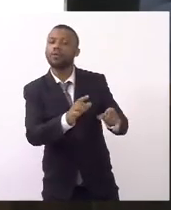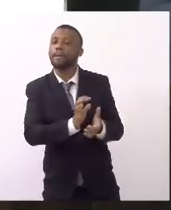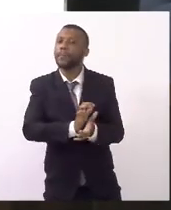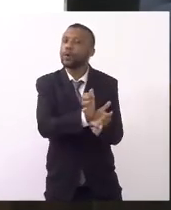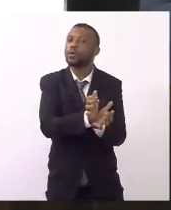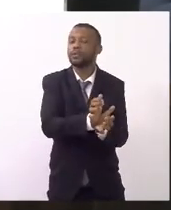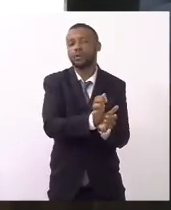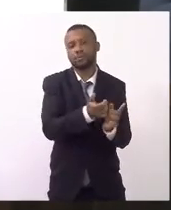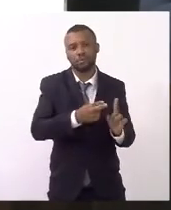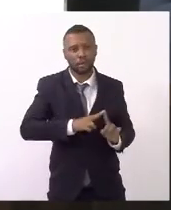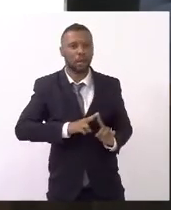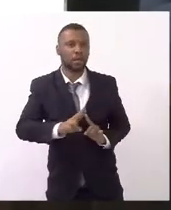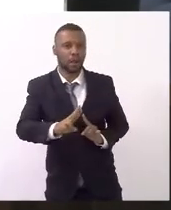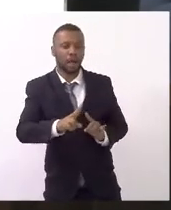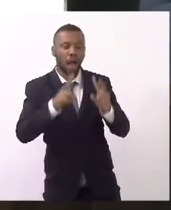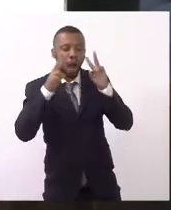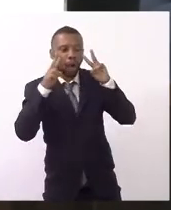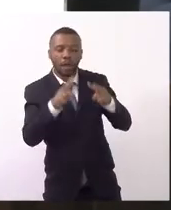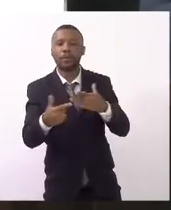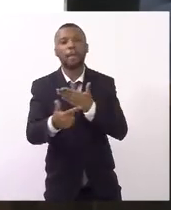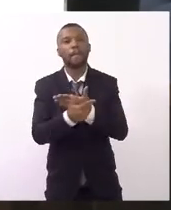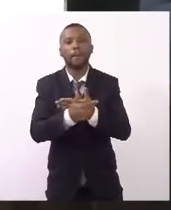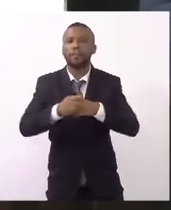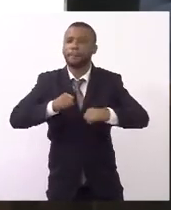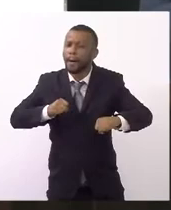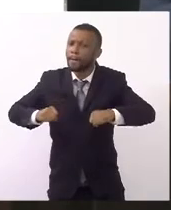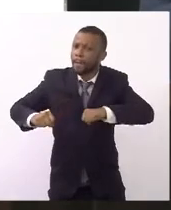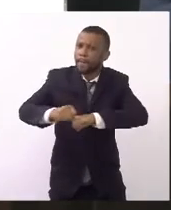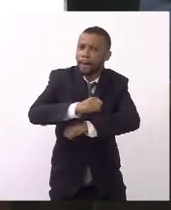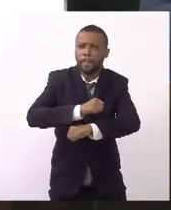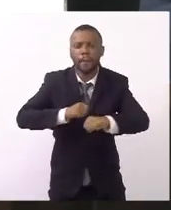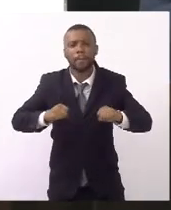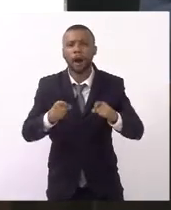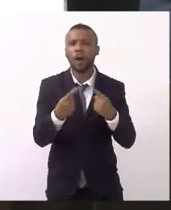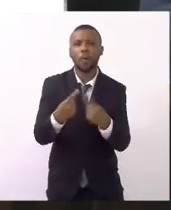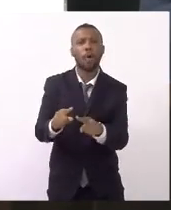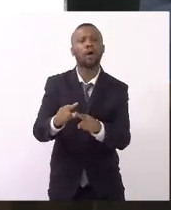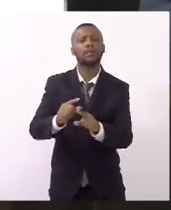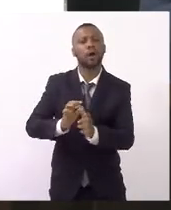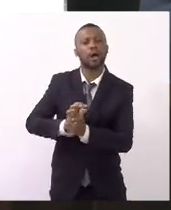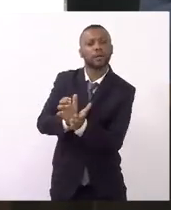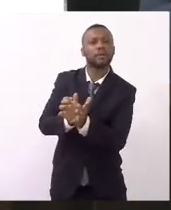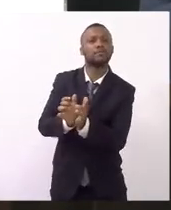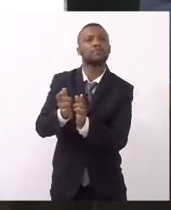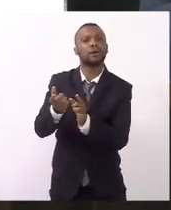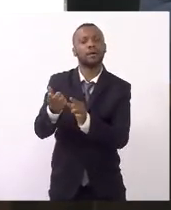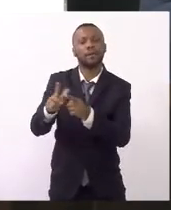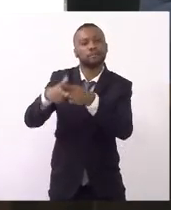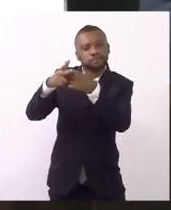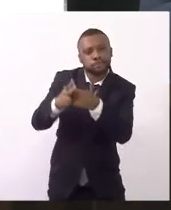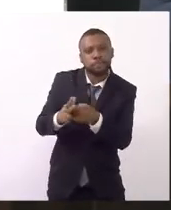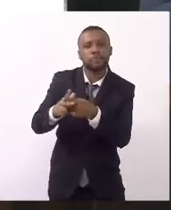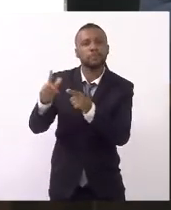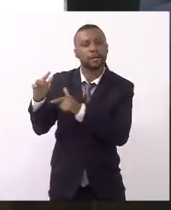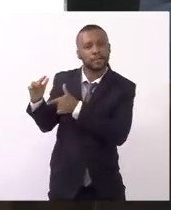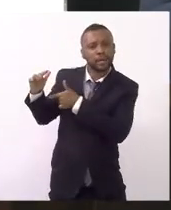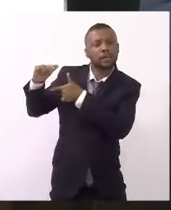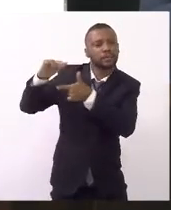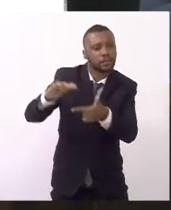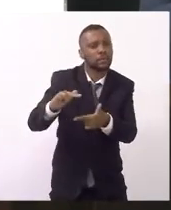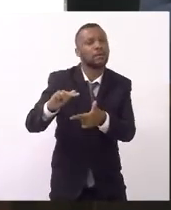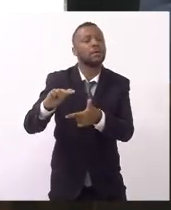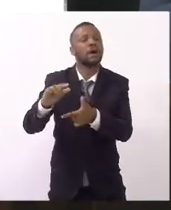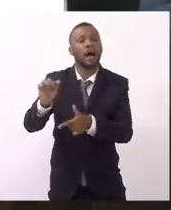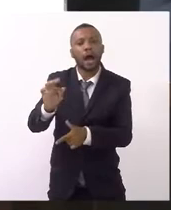é o reconhecimento ao seu papel na luta contra o racismo na manutenção das tradições e afro-brasileiras